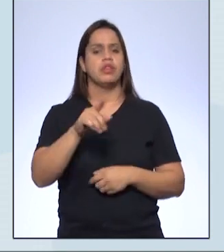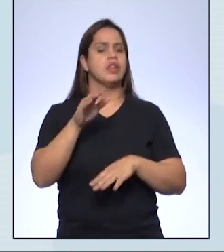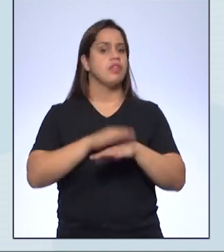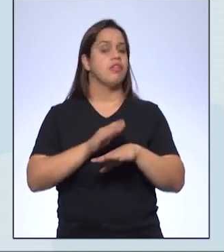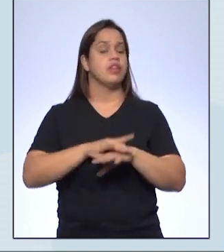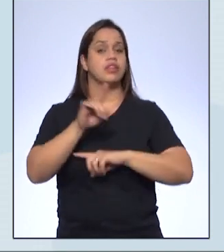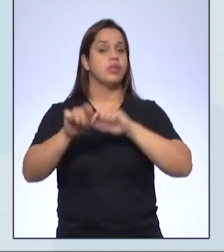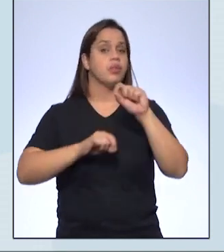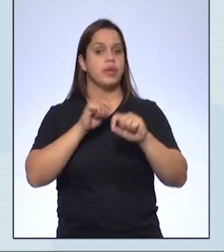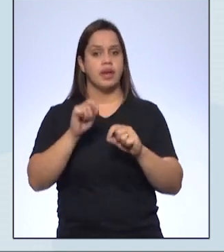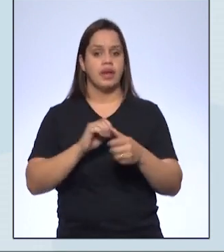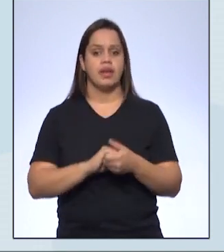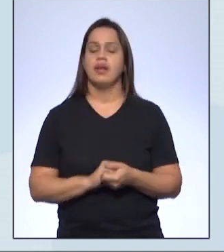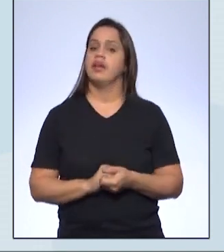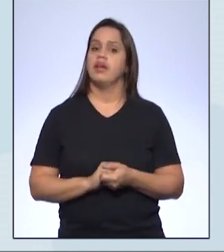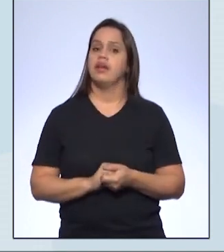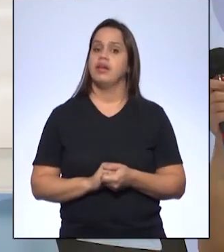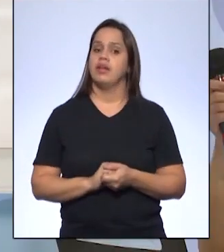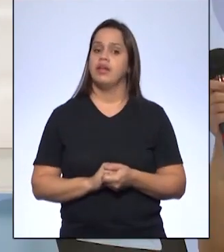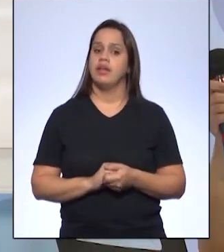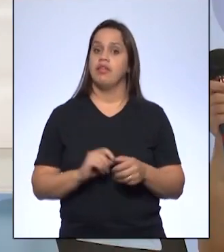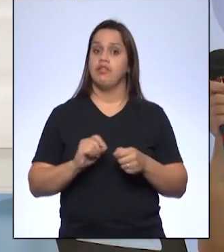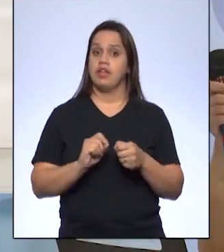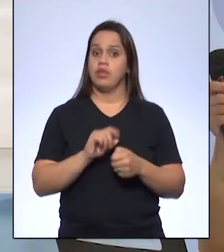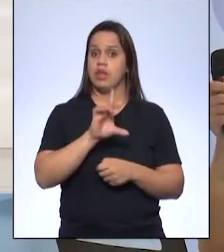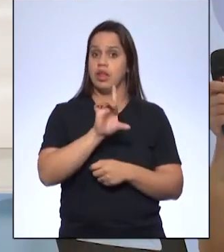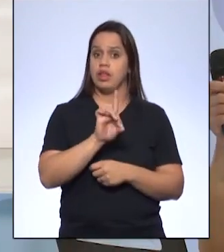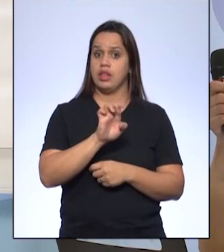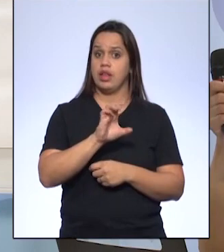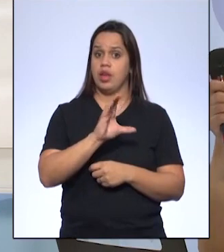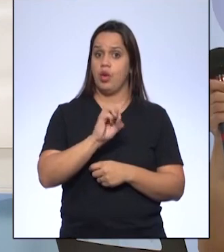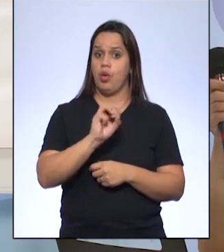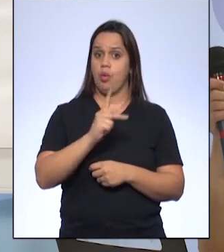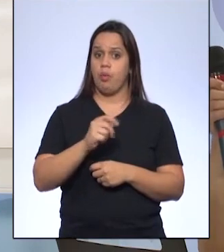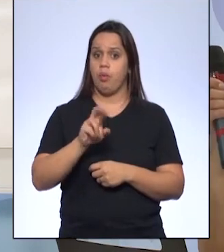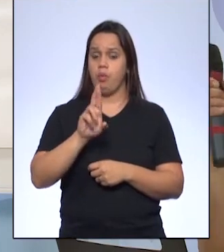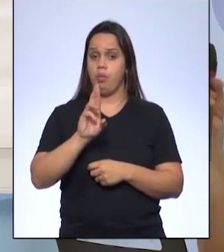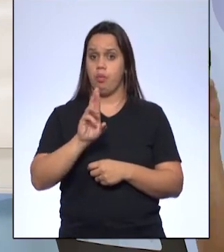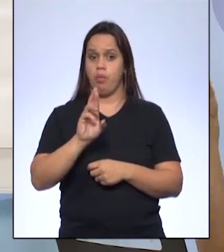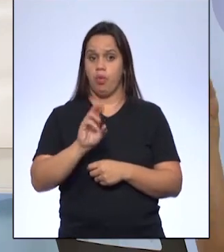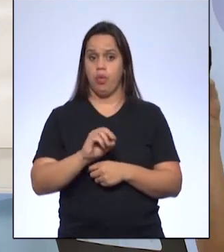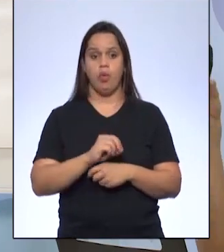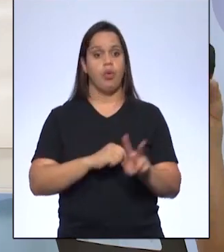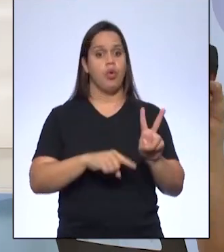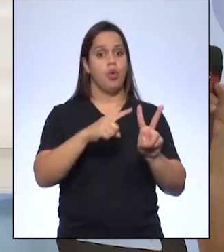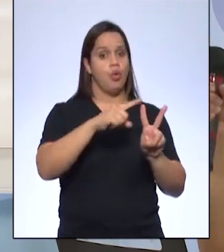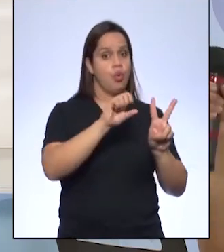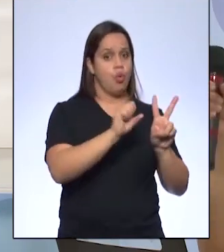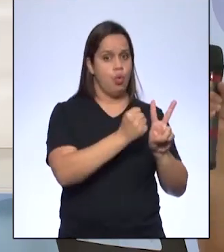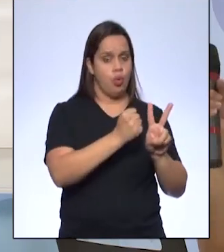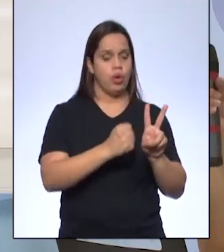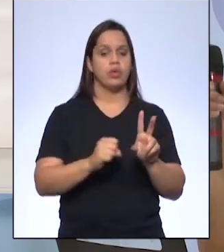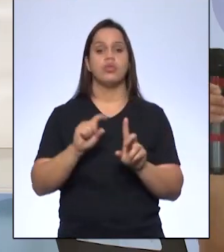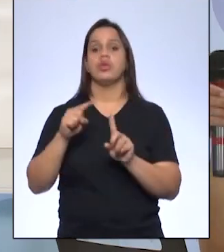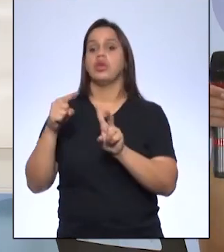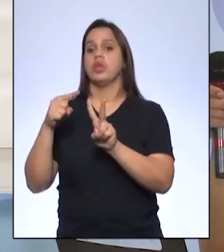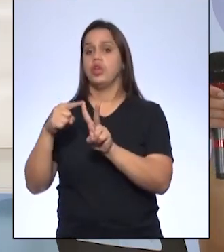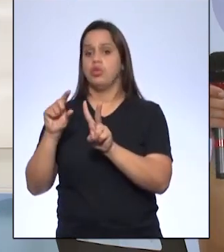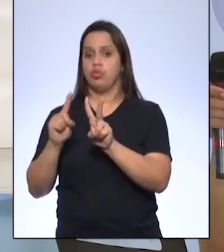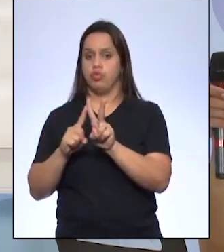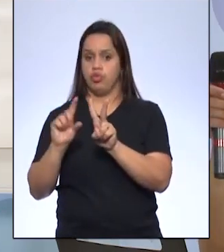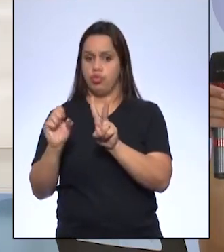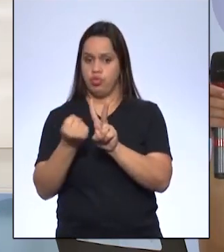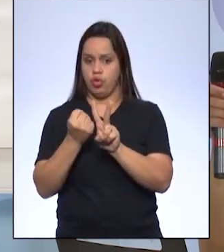terão que fazer? Decompor os dois para escrever na forma em que a gente tem